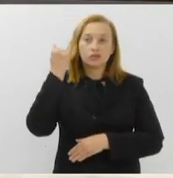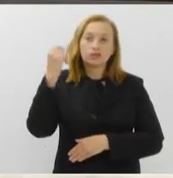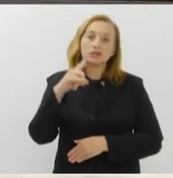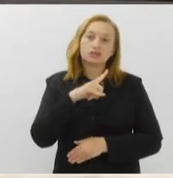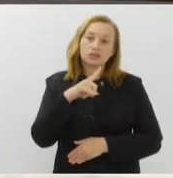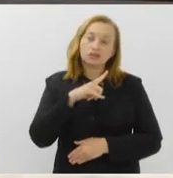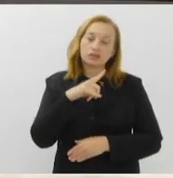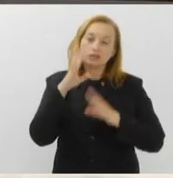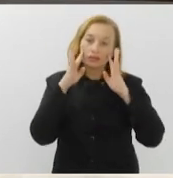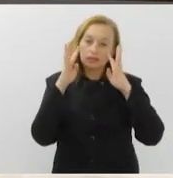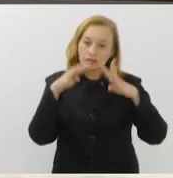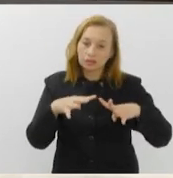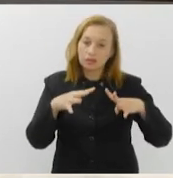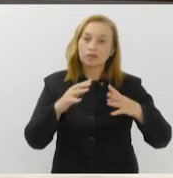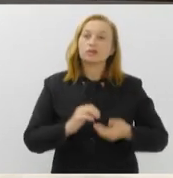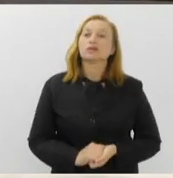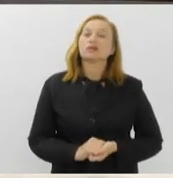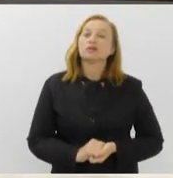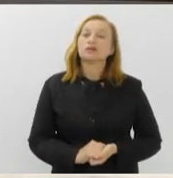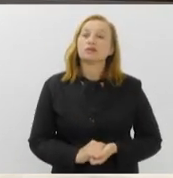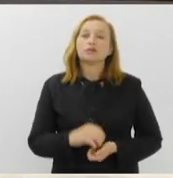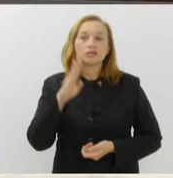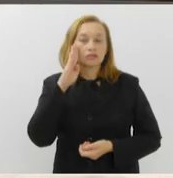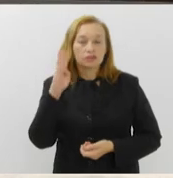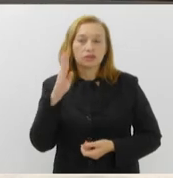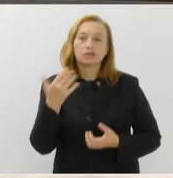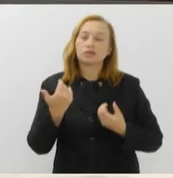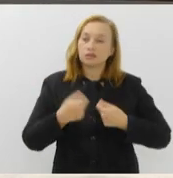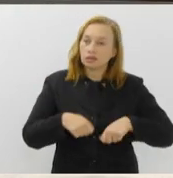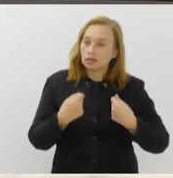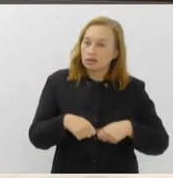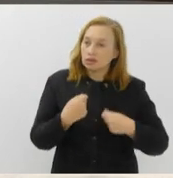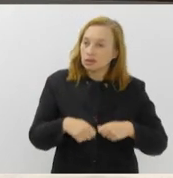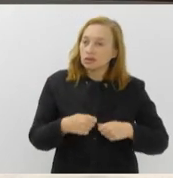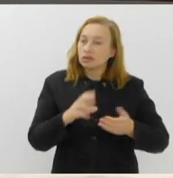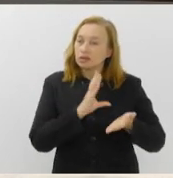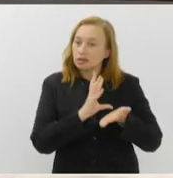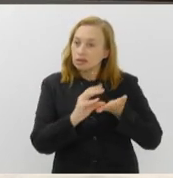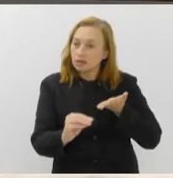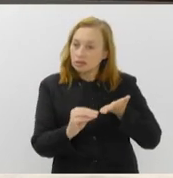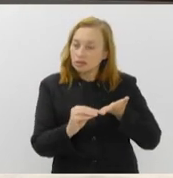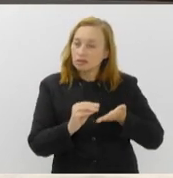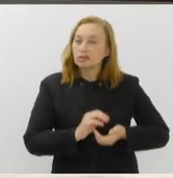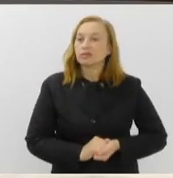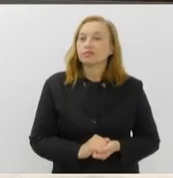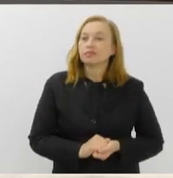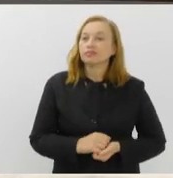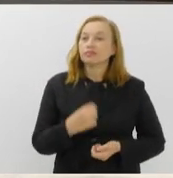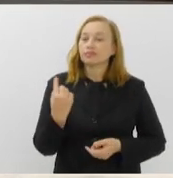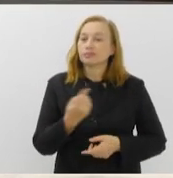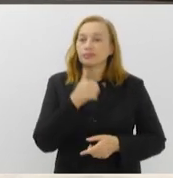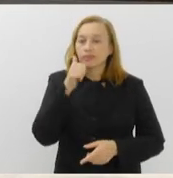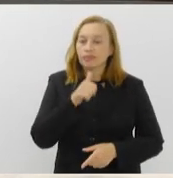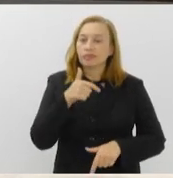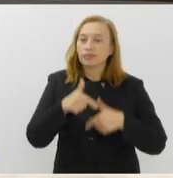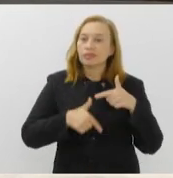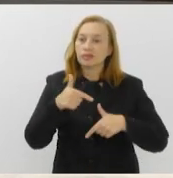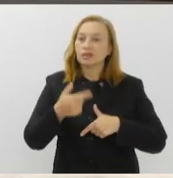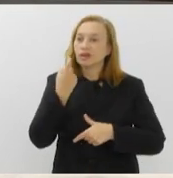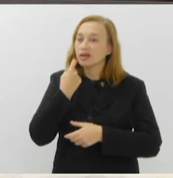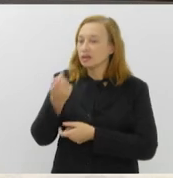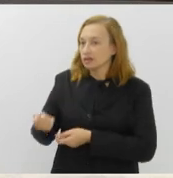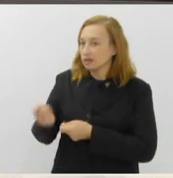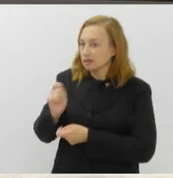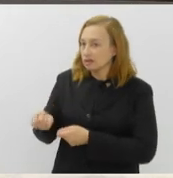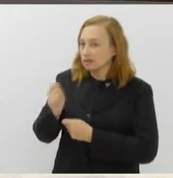essa atenção sobre as prioridades e as necessidades das pautas que as nossas trabalhadoras pescadoras